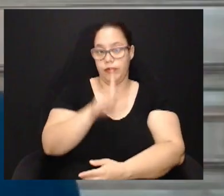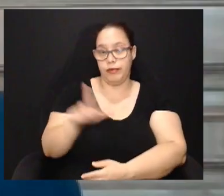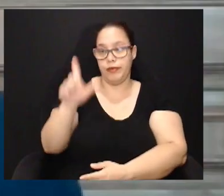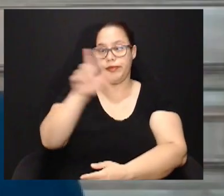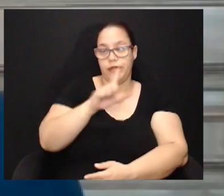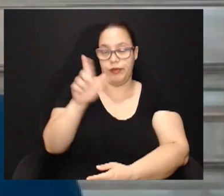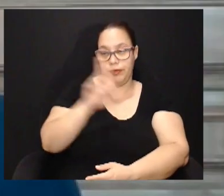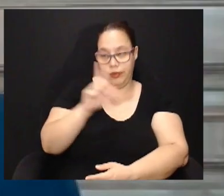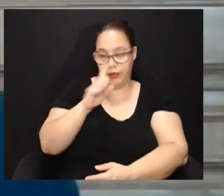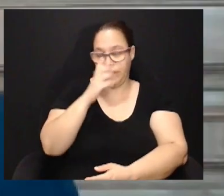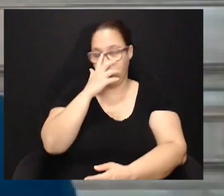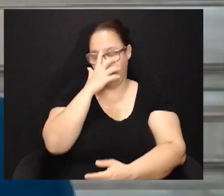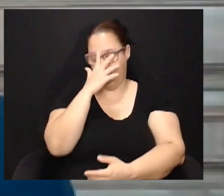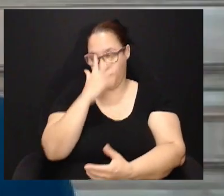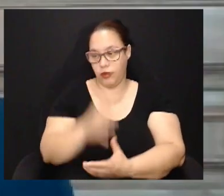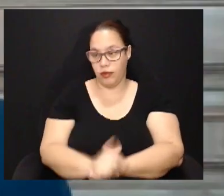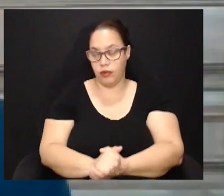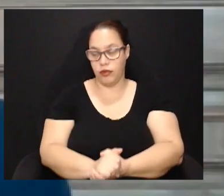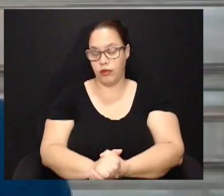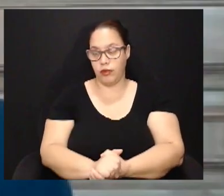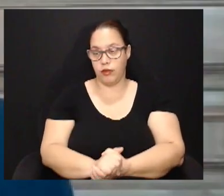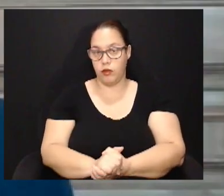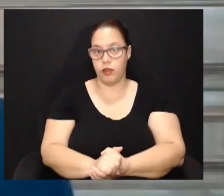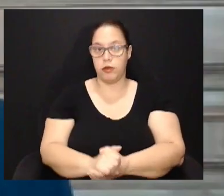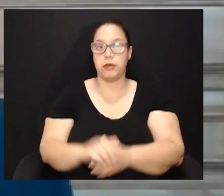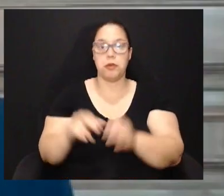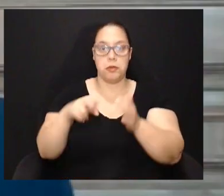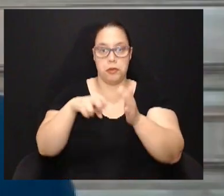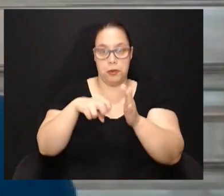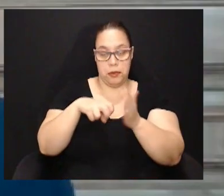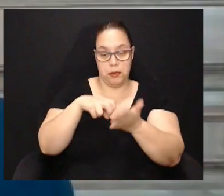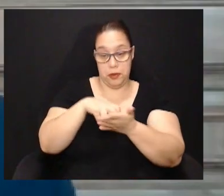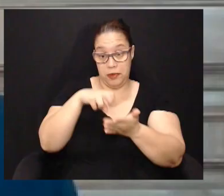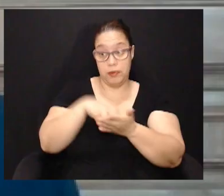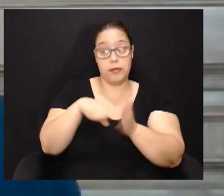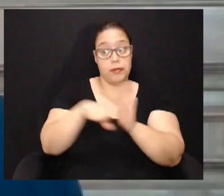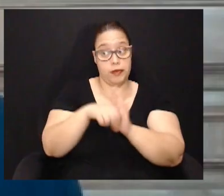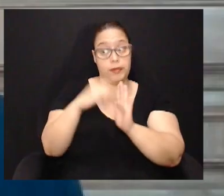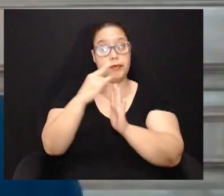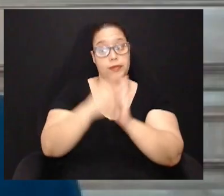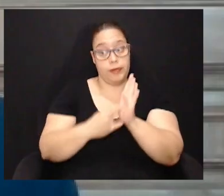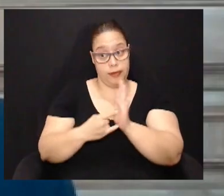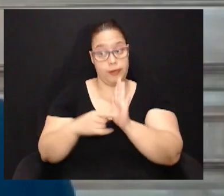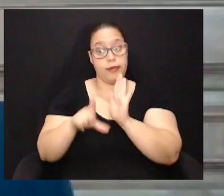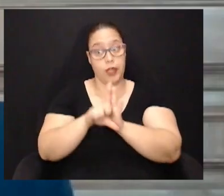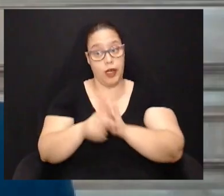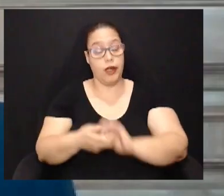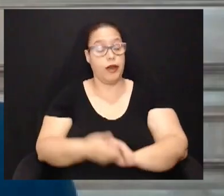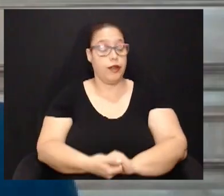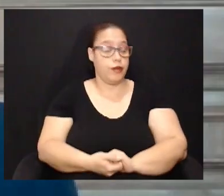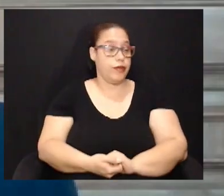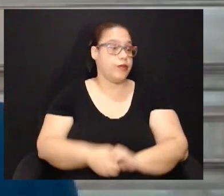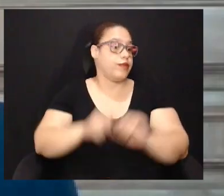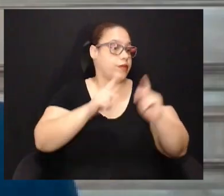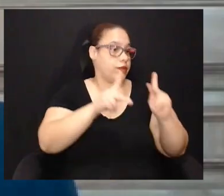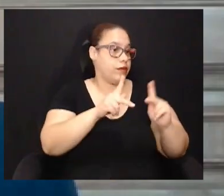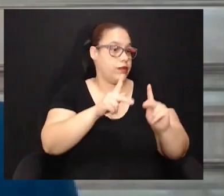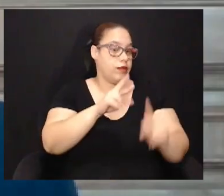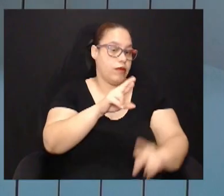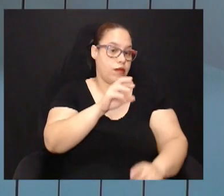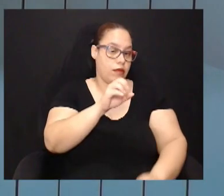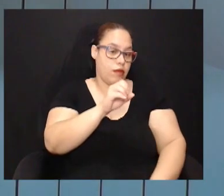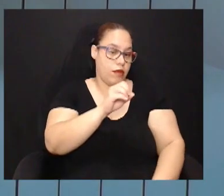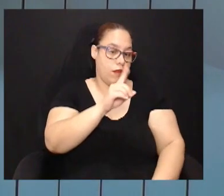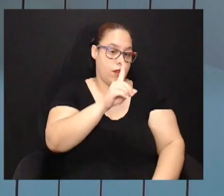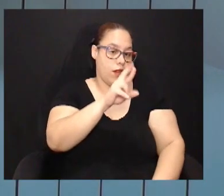os estabelecimentos e as indústrias estarão sujeitas aí às sanções previstas na legislação sanitária. Tá certo,